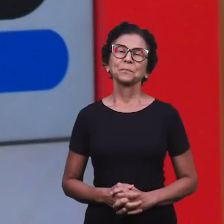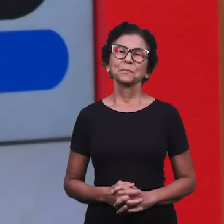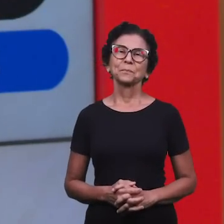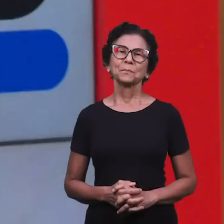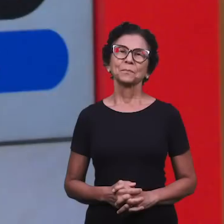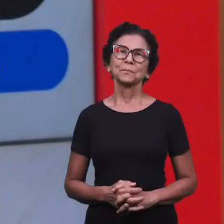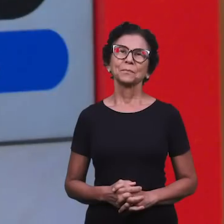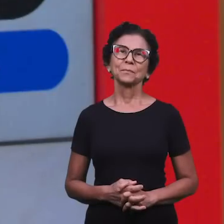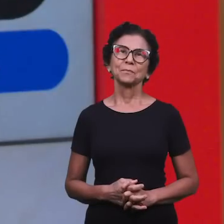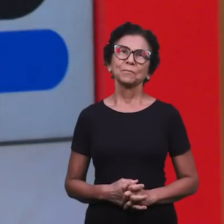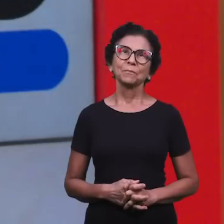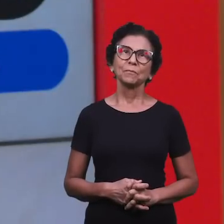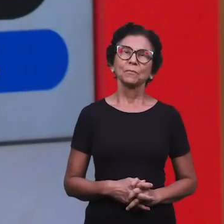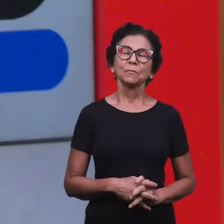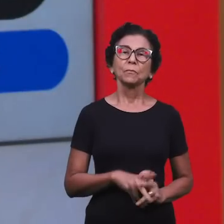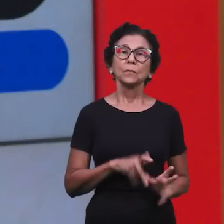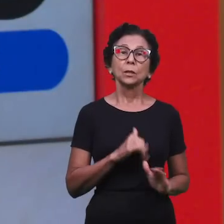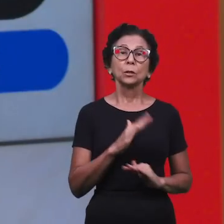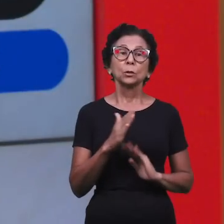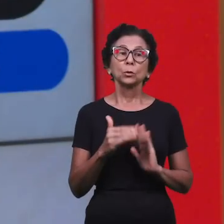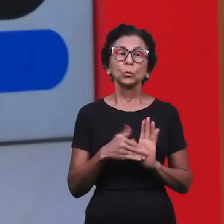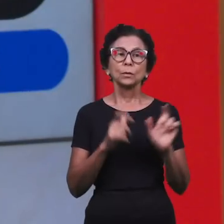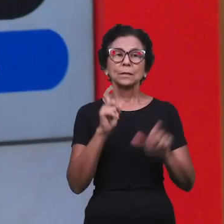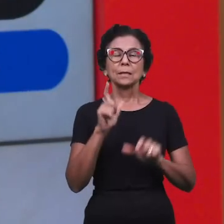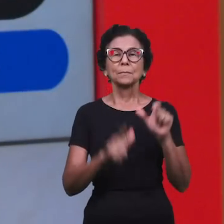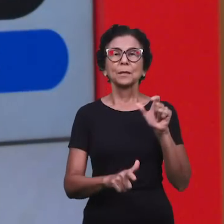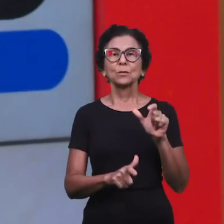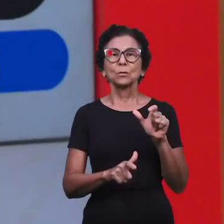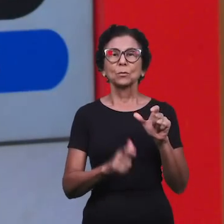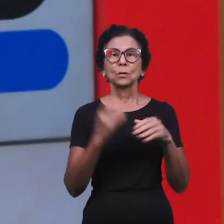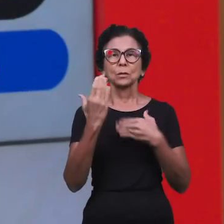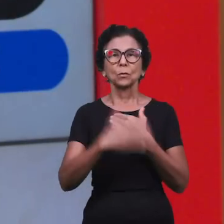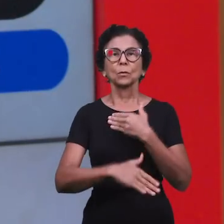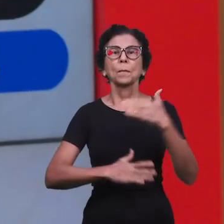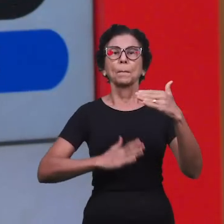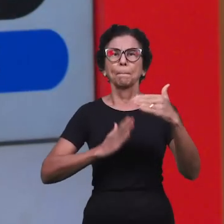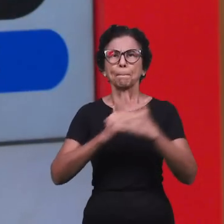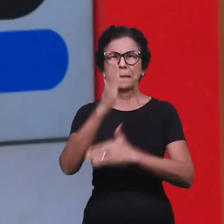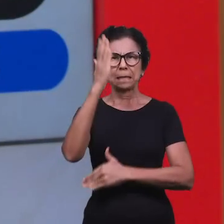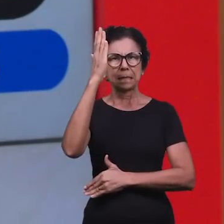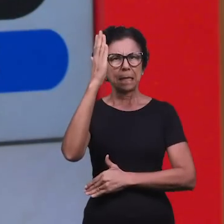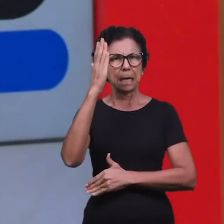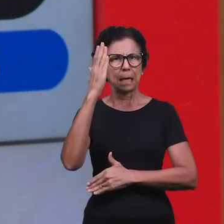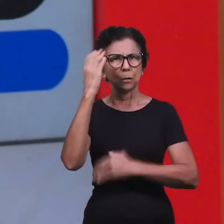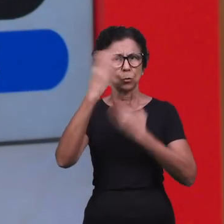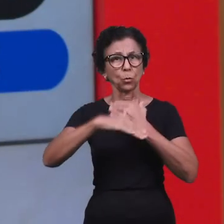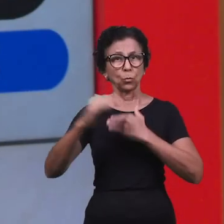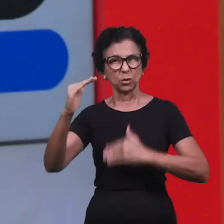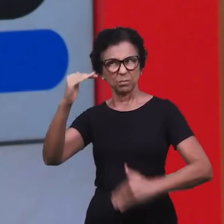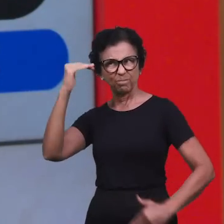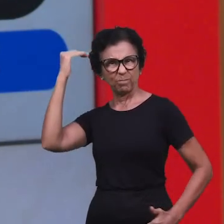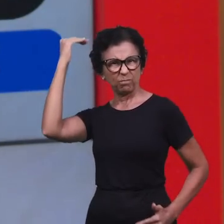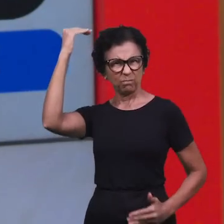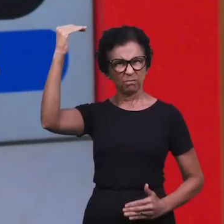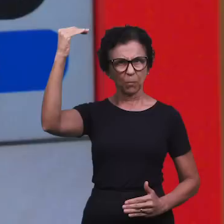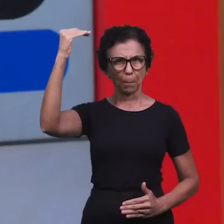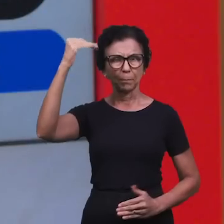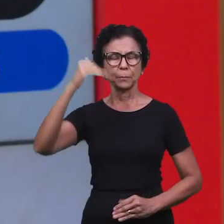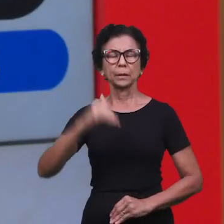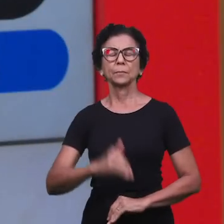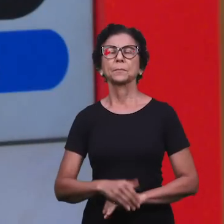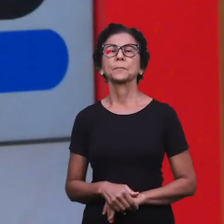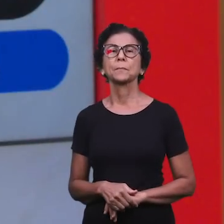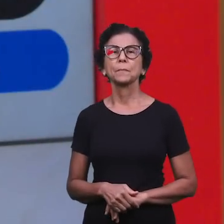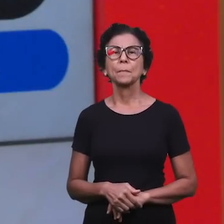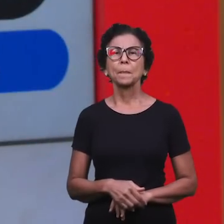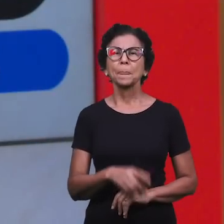vemos em praticamente todos os concurseiros aprovados em concursos de ponta no Brasil, tá?